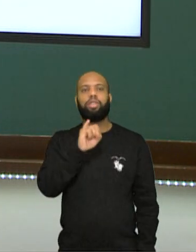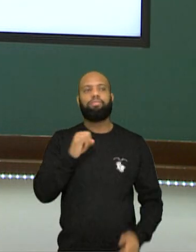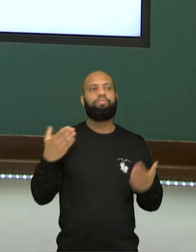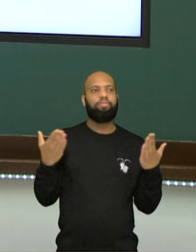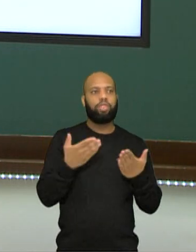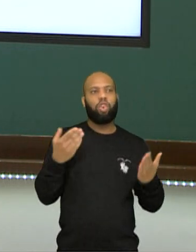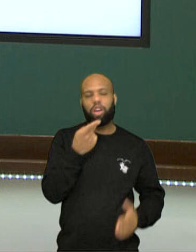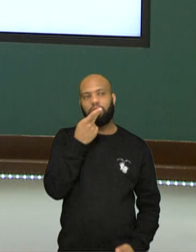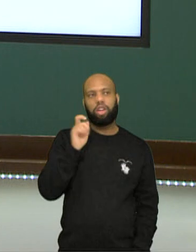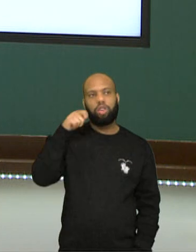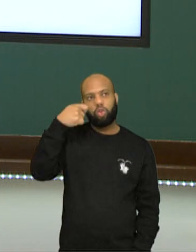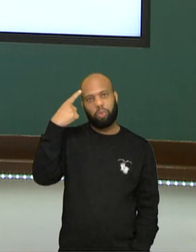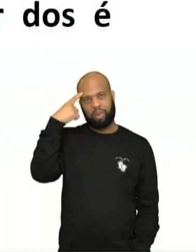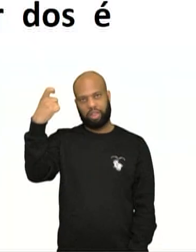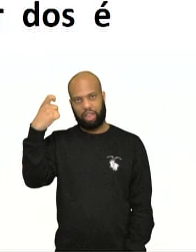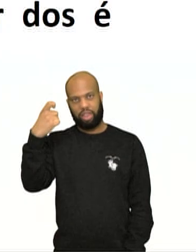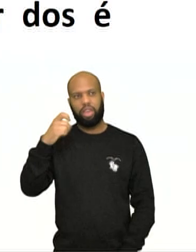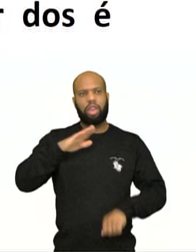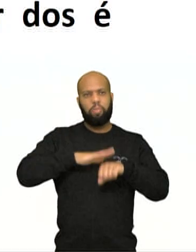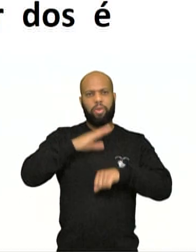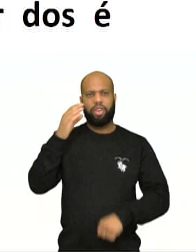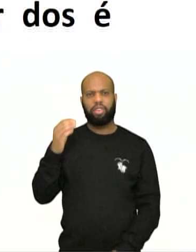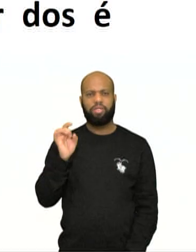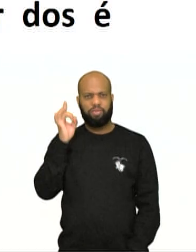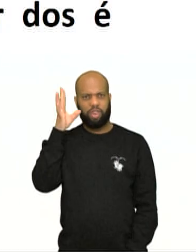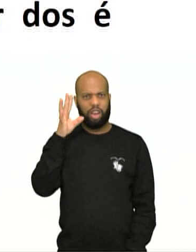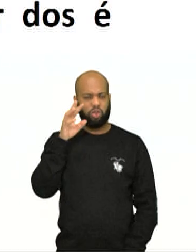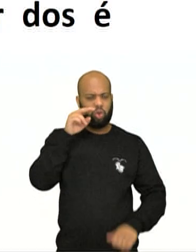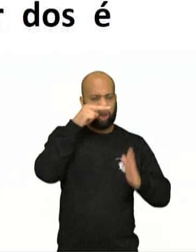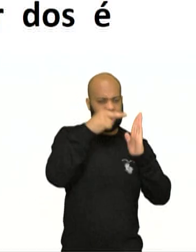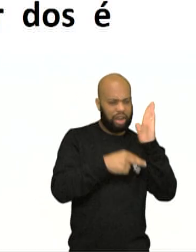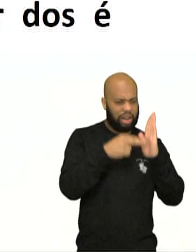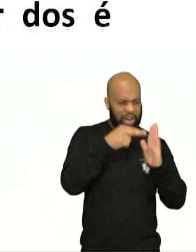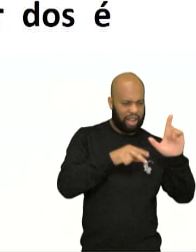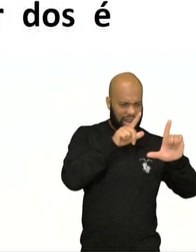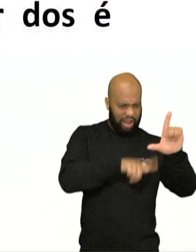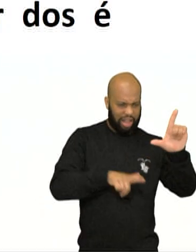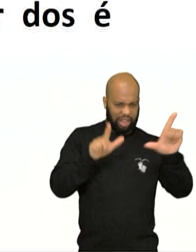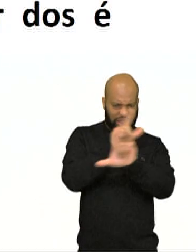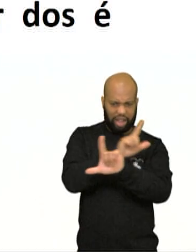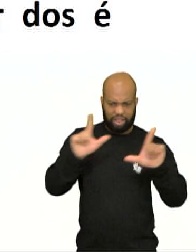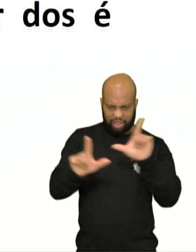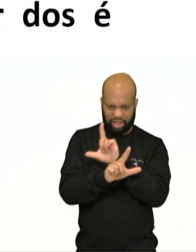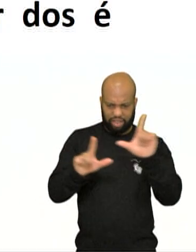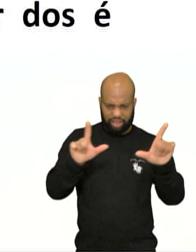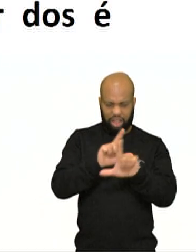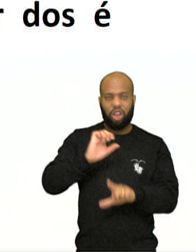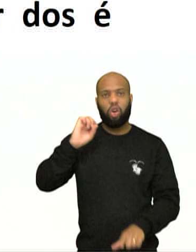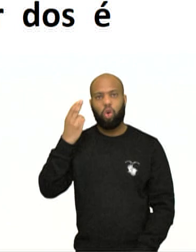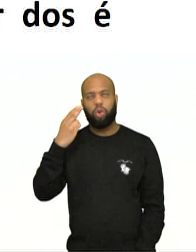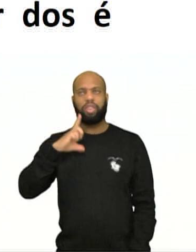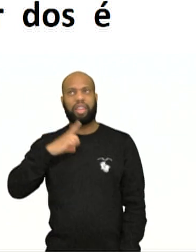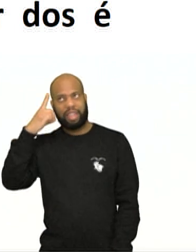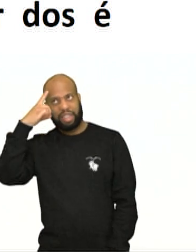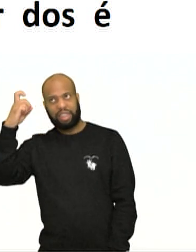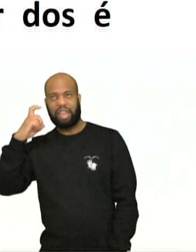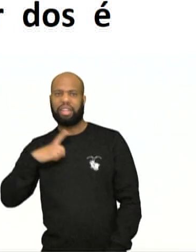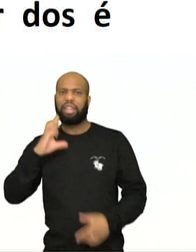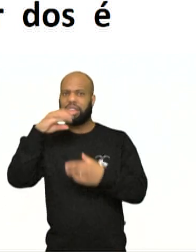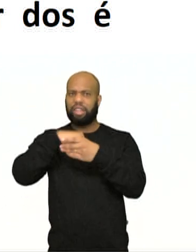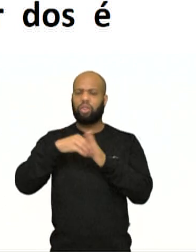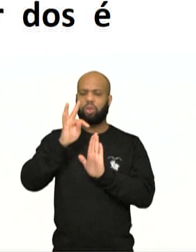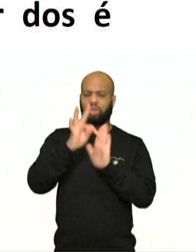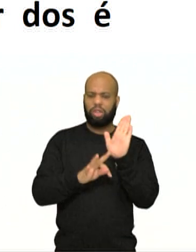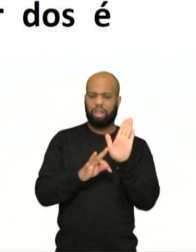falando de ideias? É mais fácil ler letras das palavras fora de ordem ou ideias dentro de um texto fora de